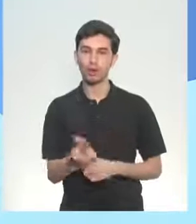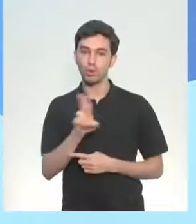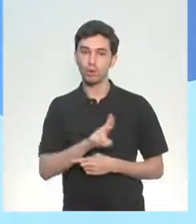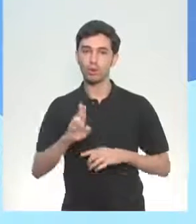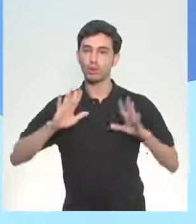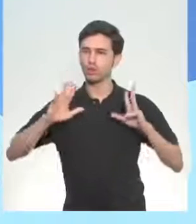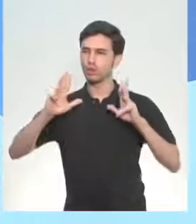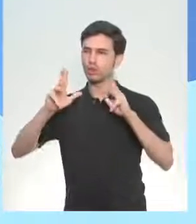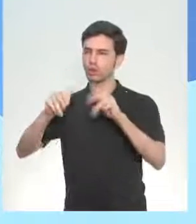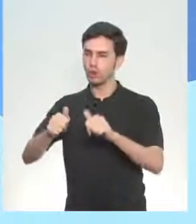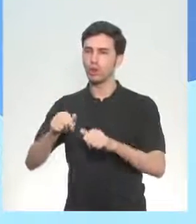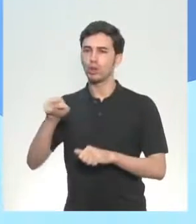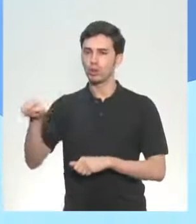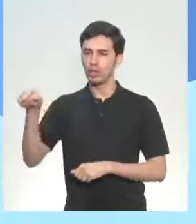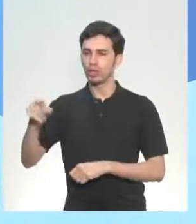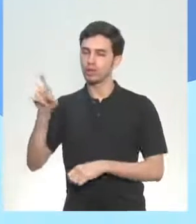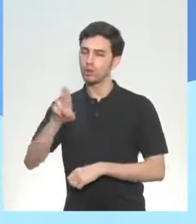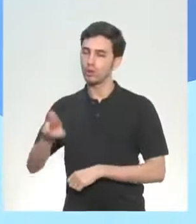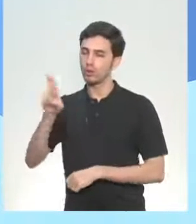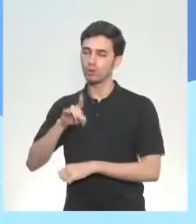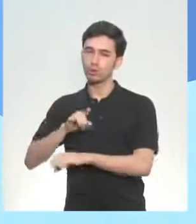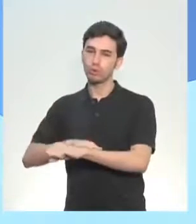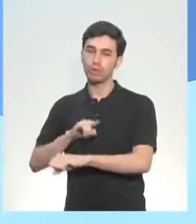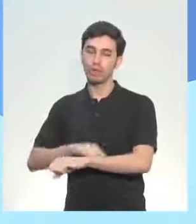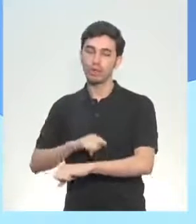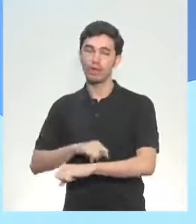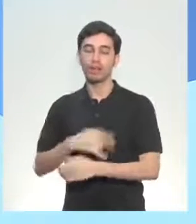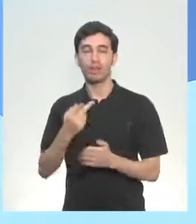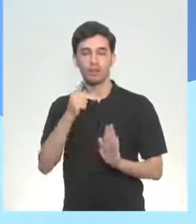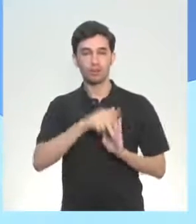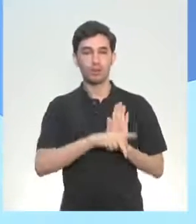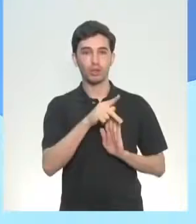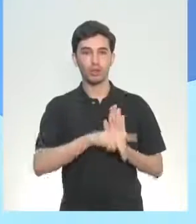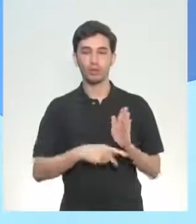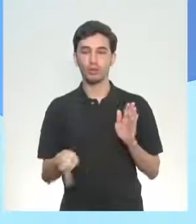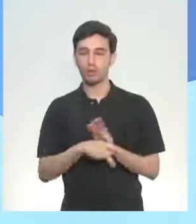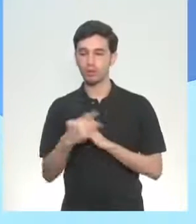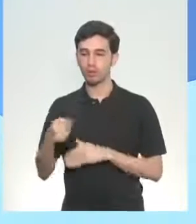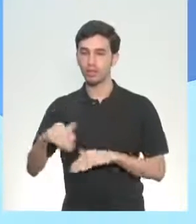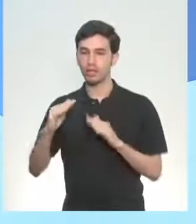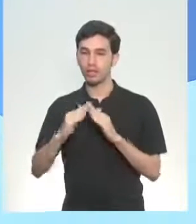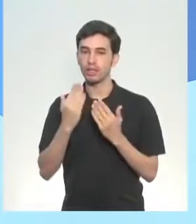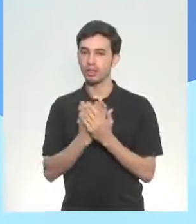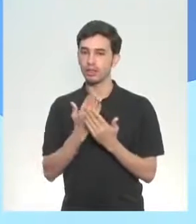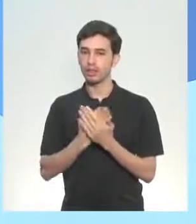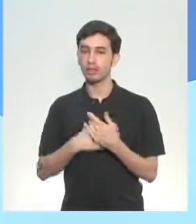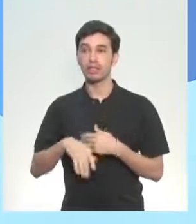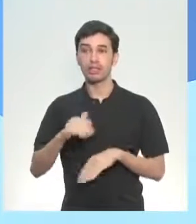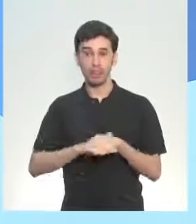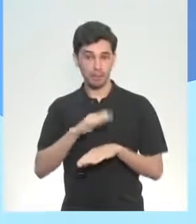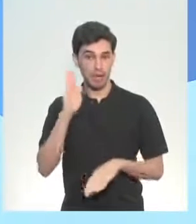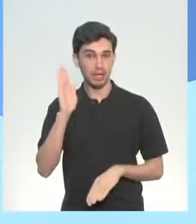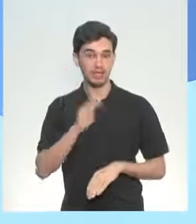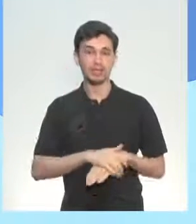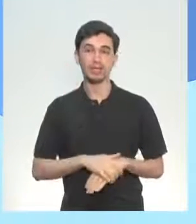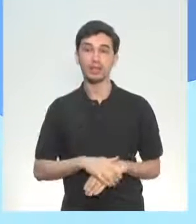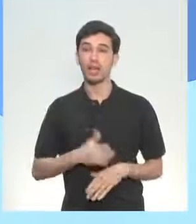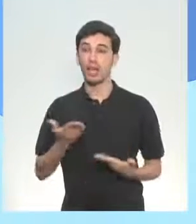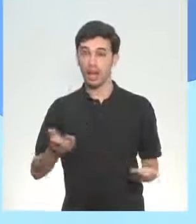a galera nos banheiros deste projeto da escola. E ainda tem mais.